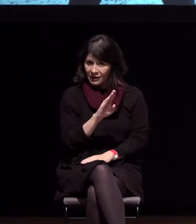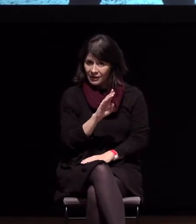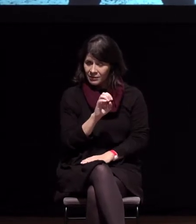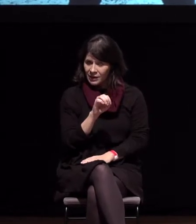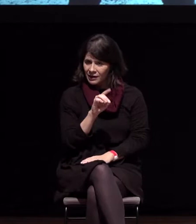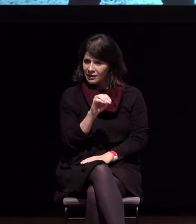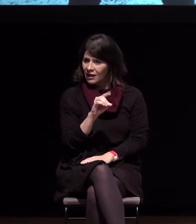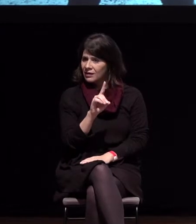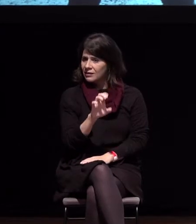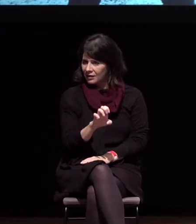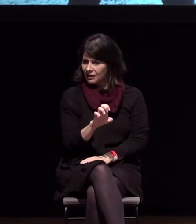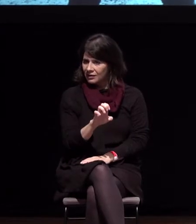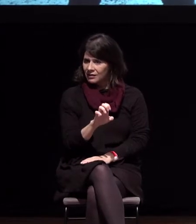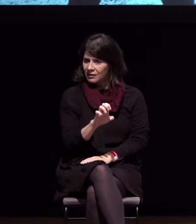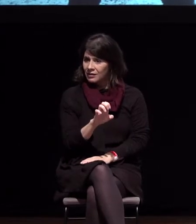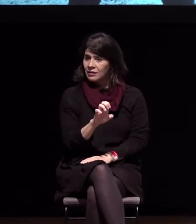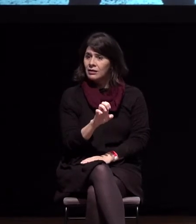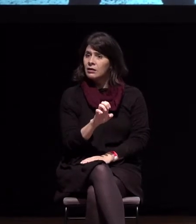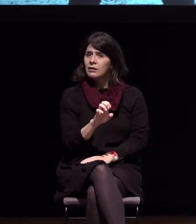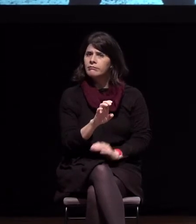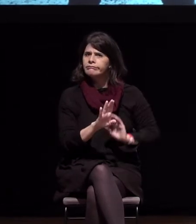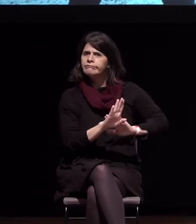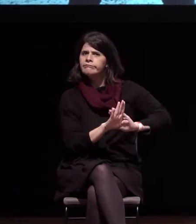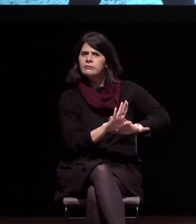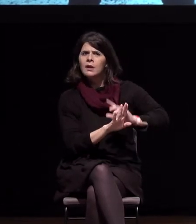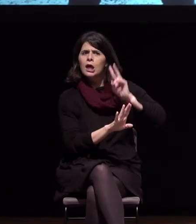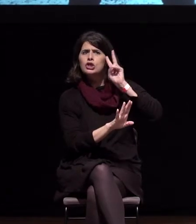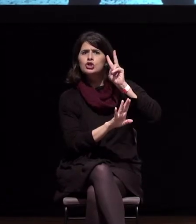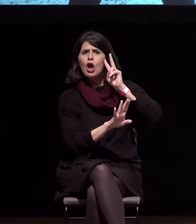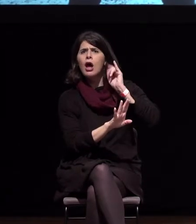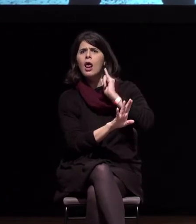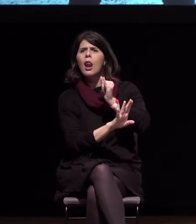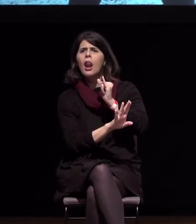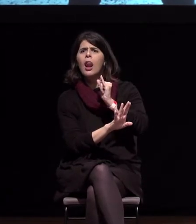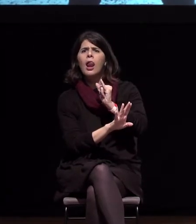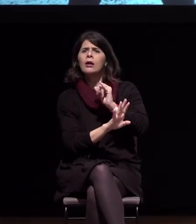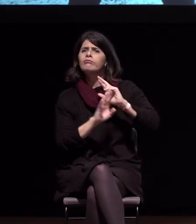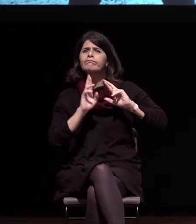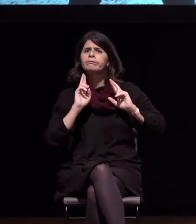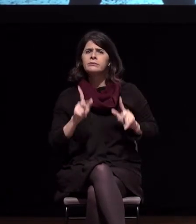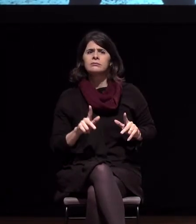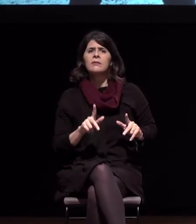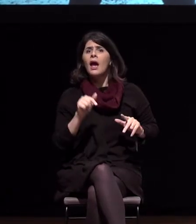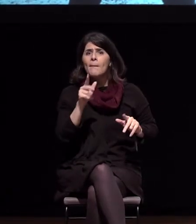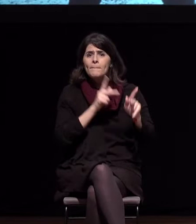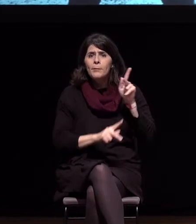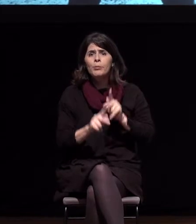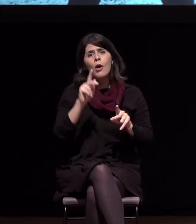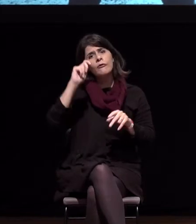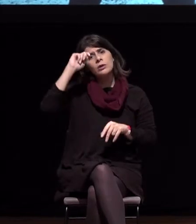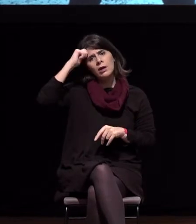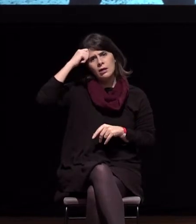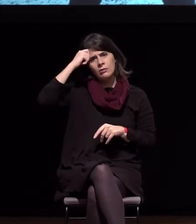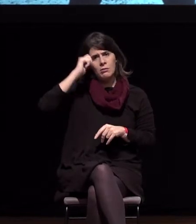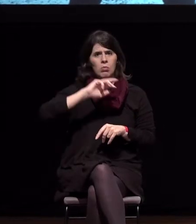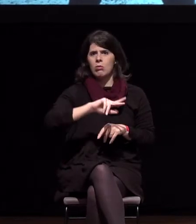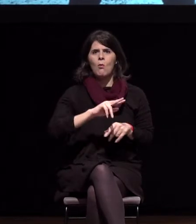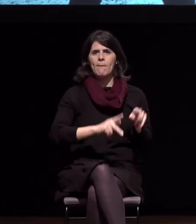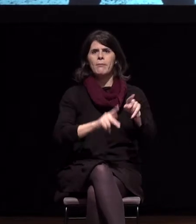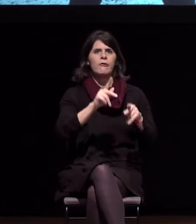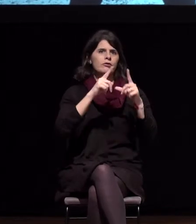origens, contava outras histórias, né? Ela contava a história do povo negro, e não exatamente do povo